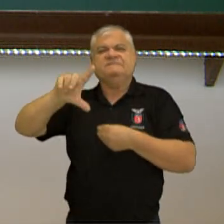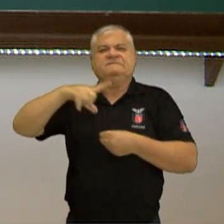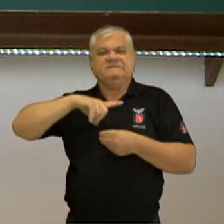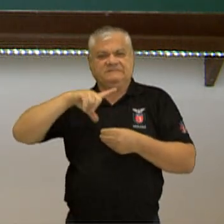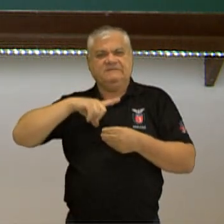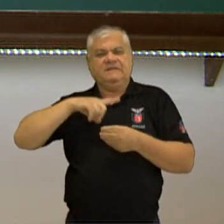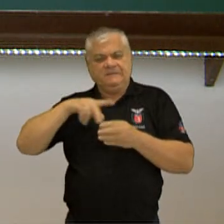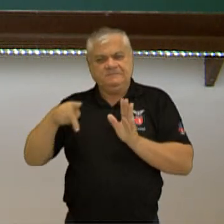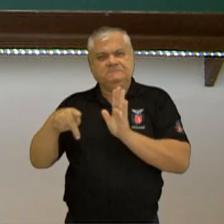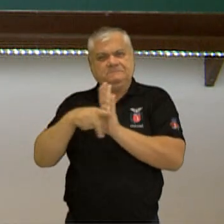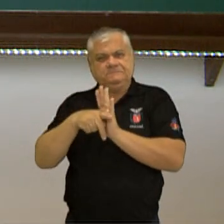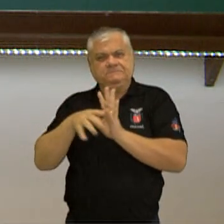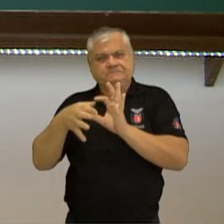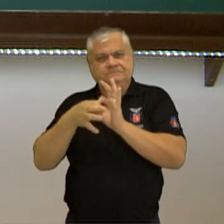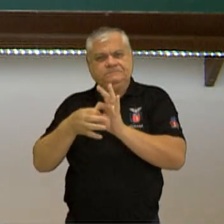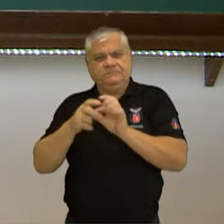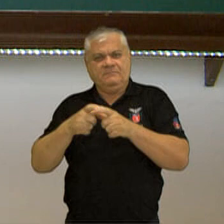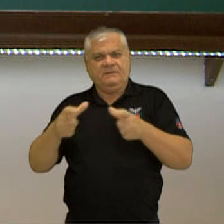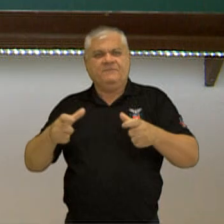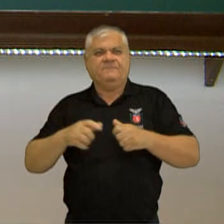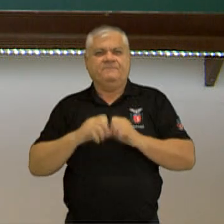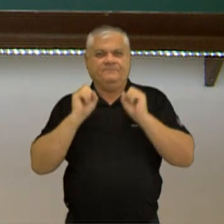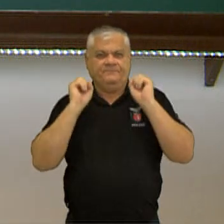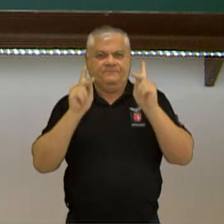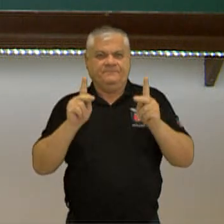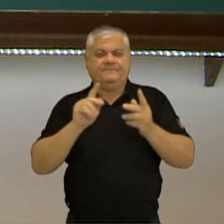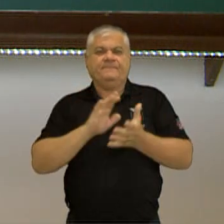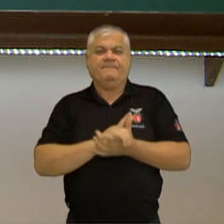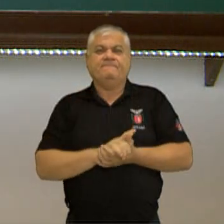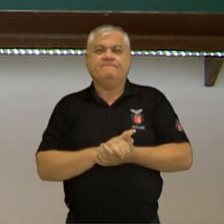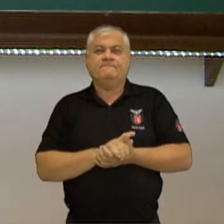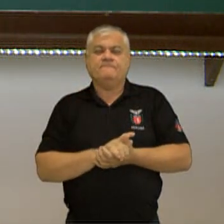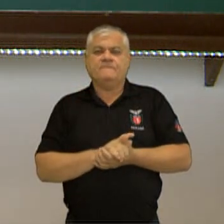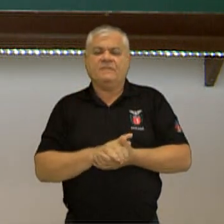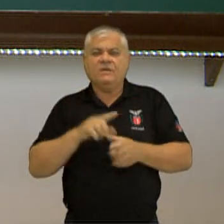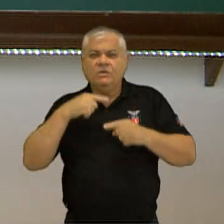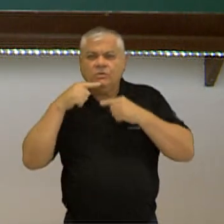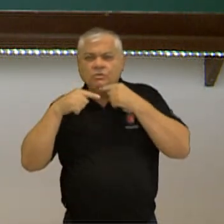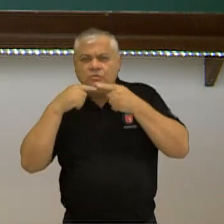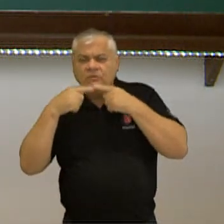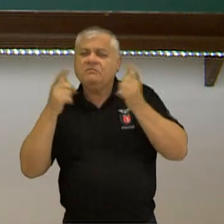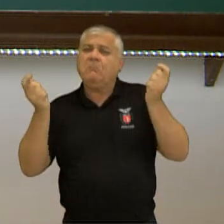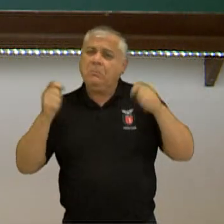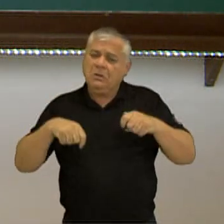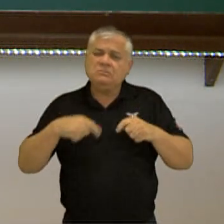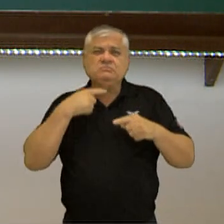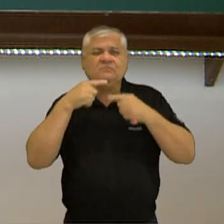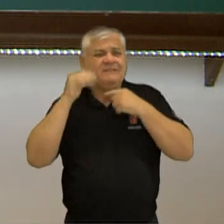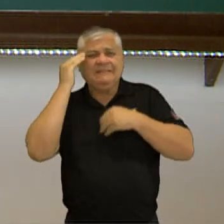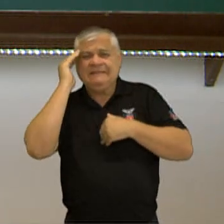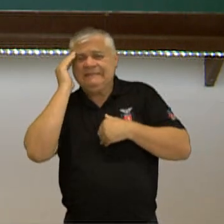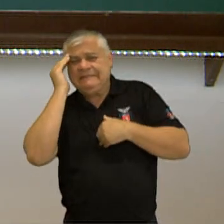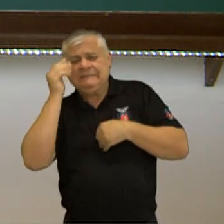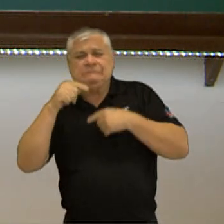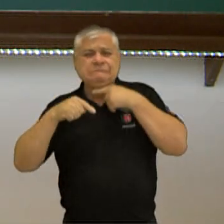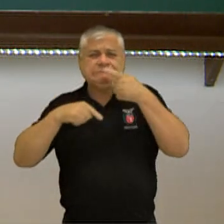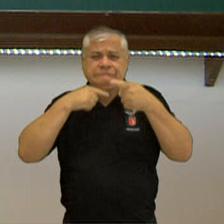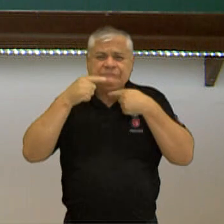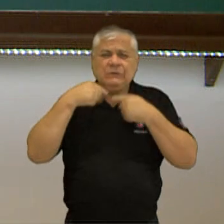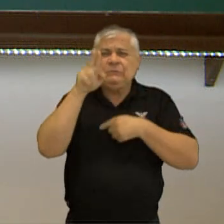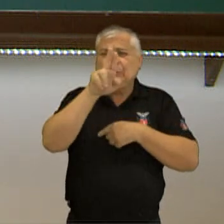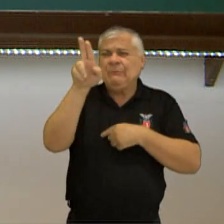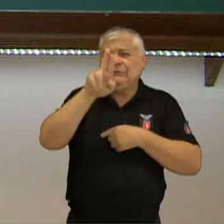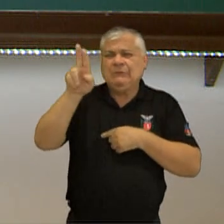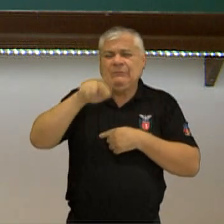né, formando uma estrutura bem maior. Beleza? Gente, muitas dúvidas podem ficar nessa aula. Tem muitos nomes complexos,